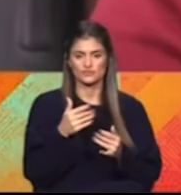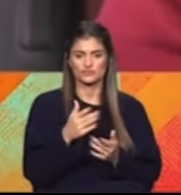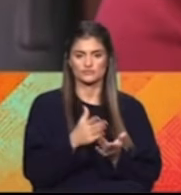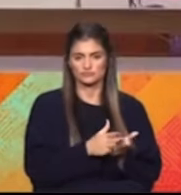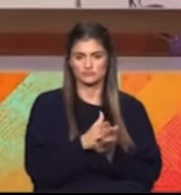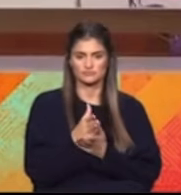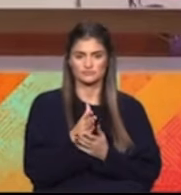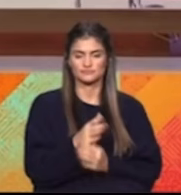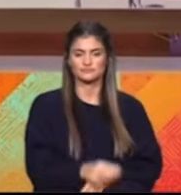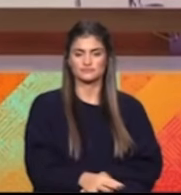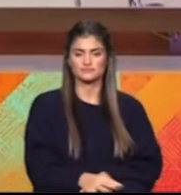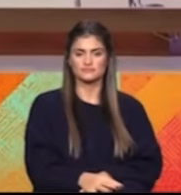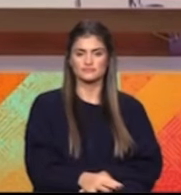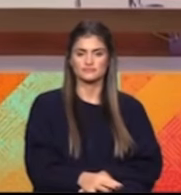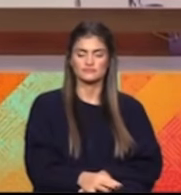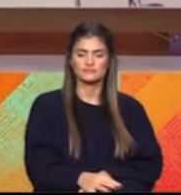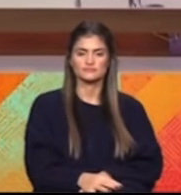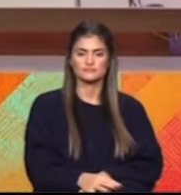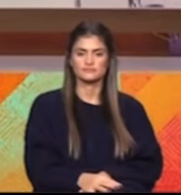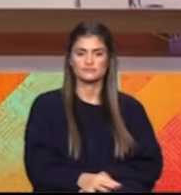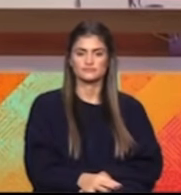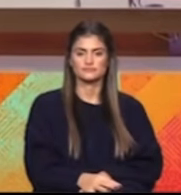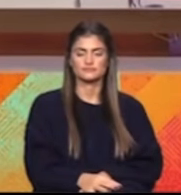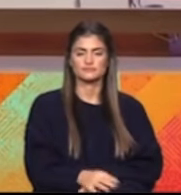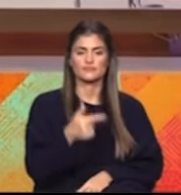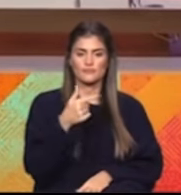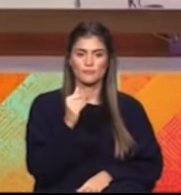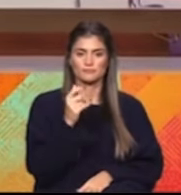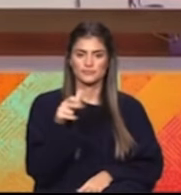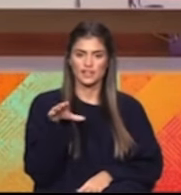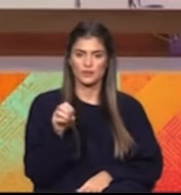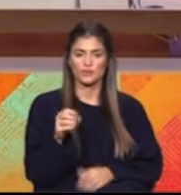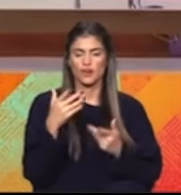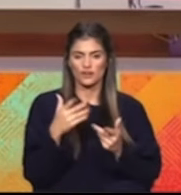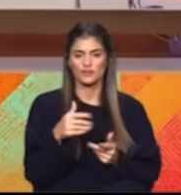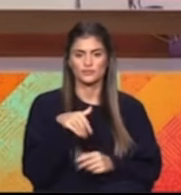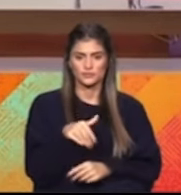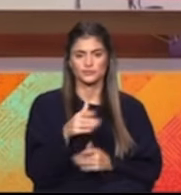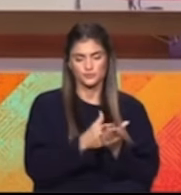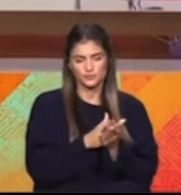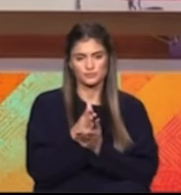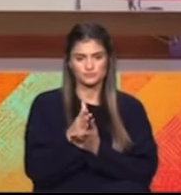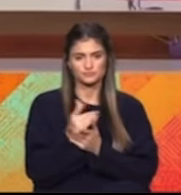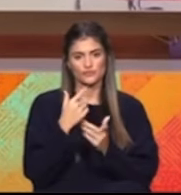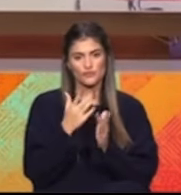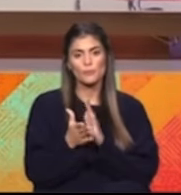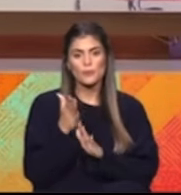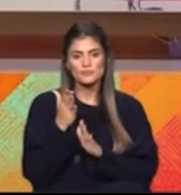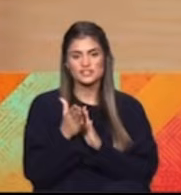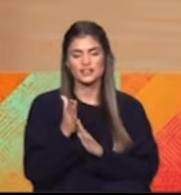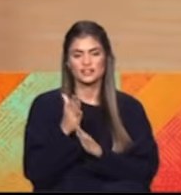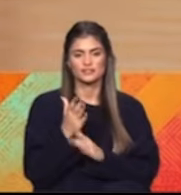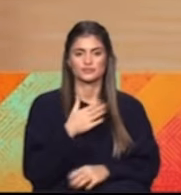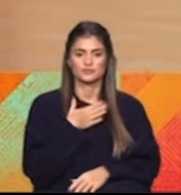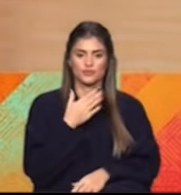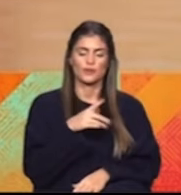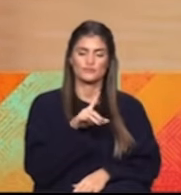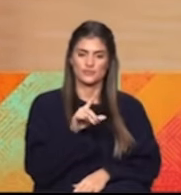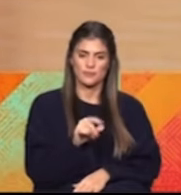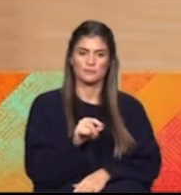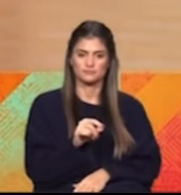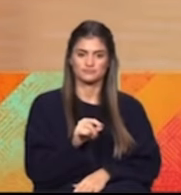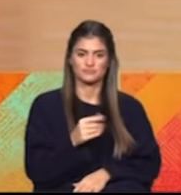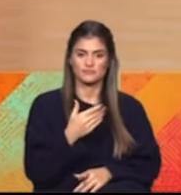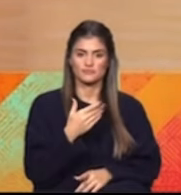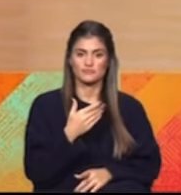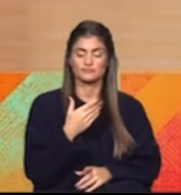acordeões muito bem. E concertina. Já votamos, em ti, dia 30, em ti que vamos votar. Vou-me apressar, não querendo favor. Aqui